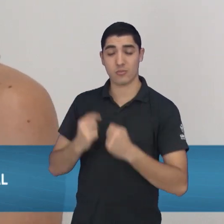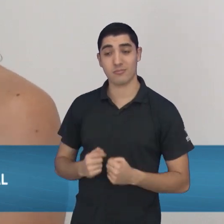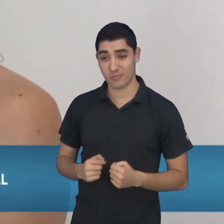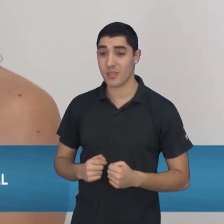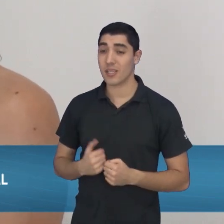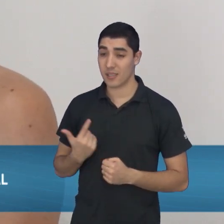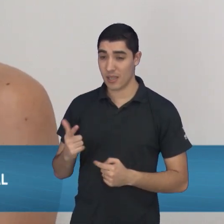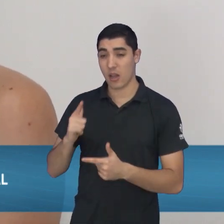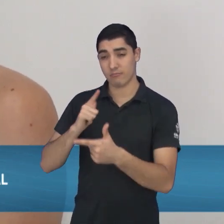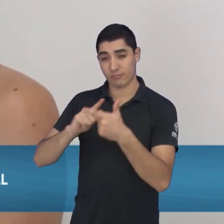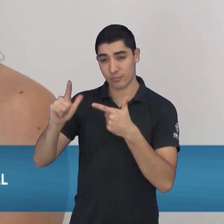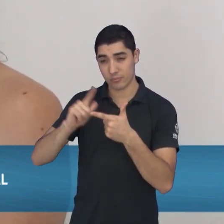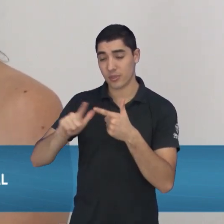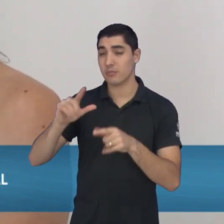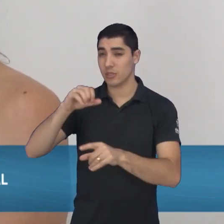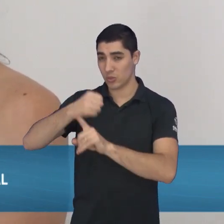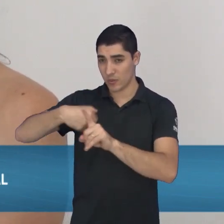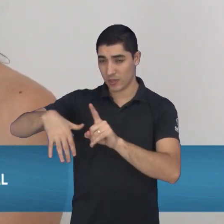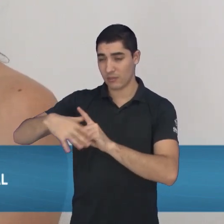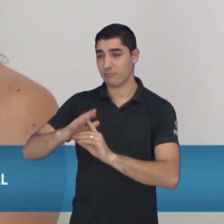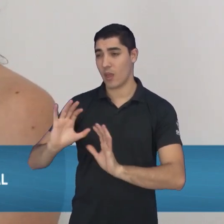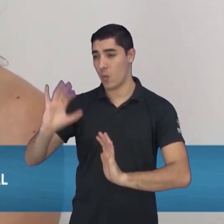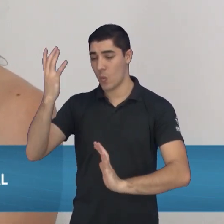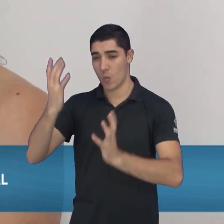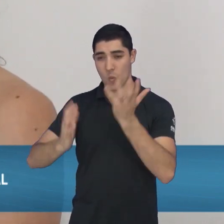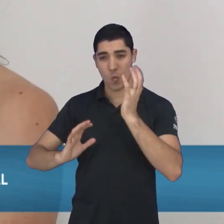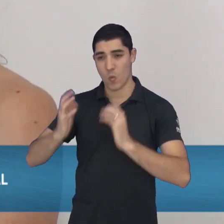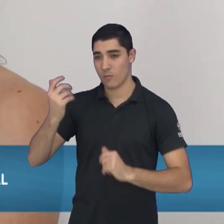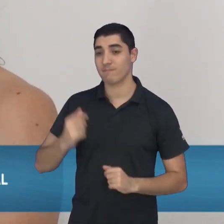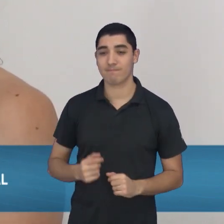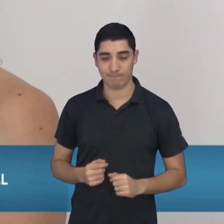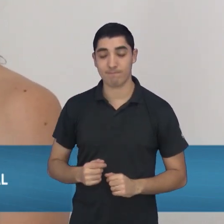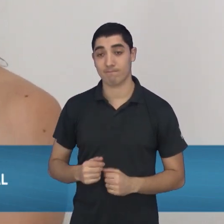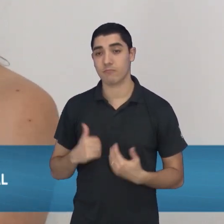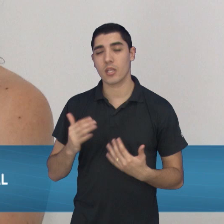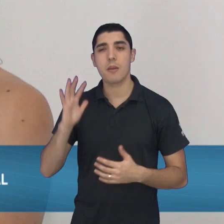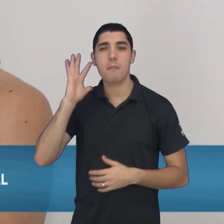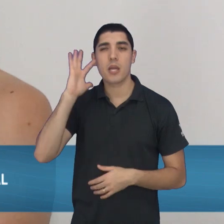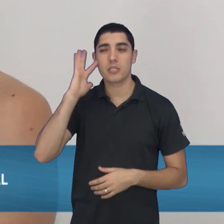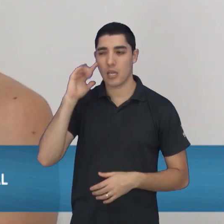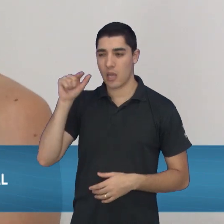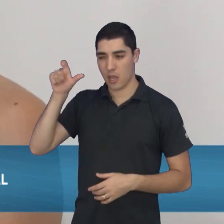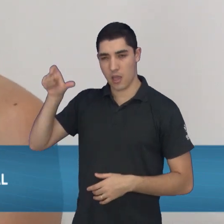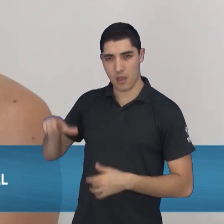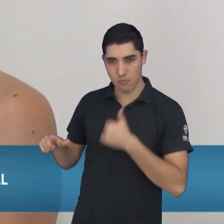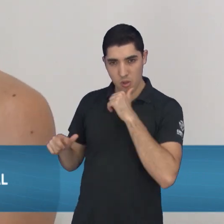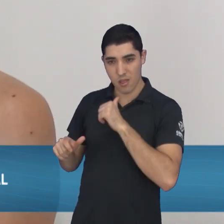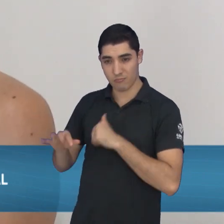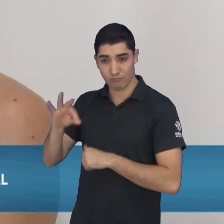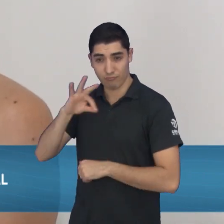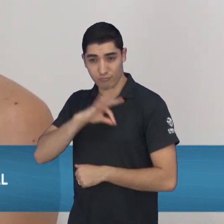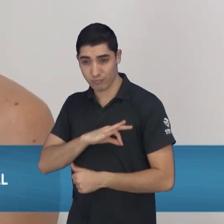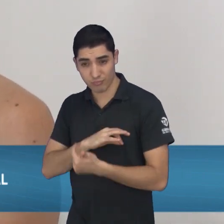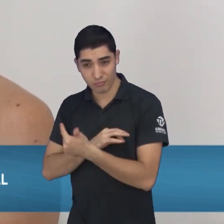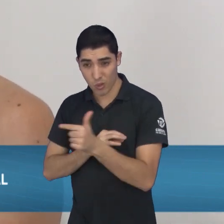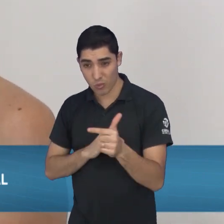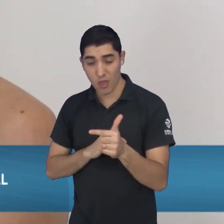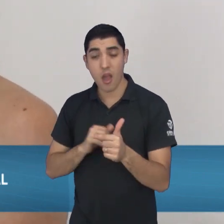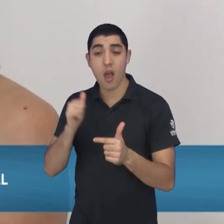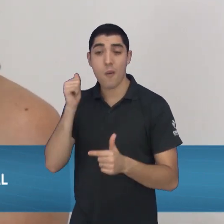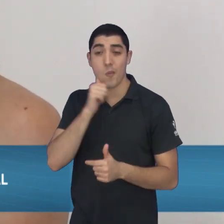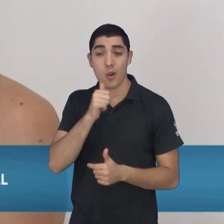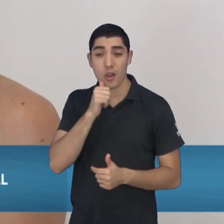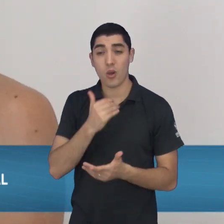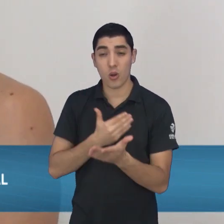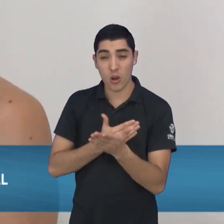problemas, né, dentro da nossa sociedade. E quando a gente vai pensar que esse trabalho ele não é remunerado, a gente vai vendo que muitas mulheres às vezes se submetem